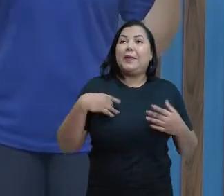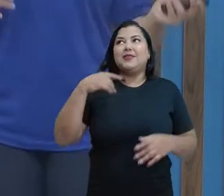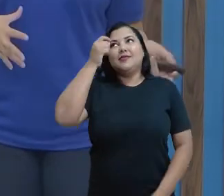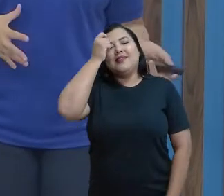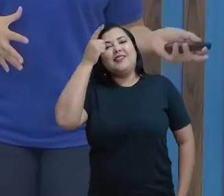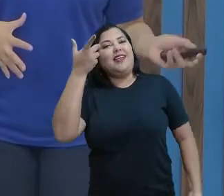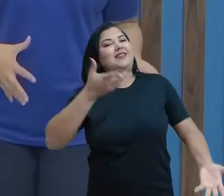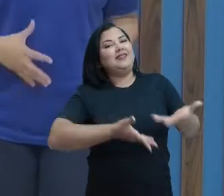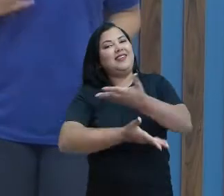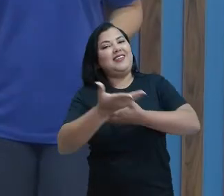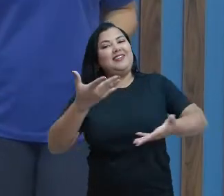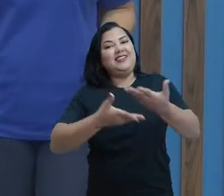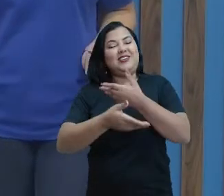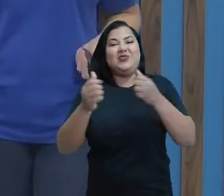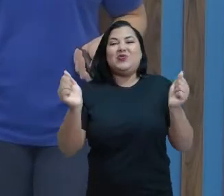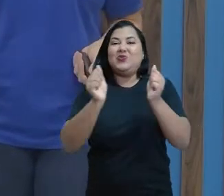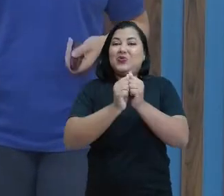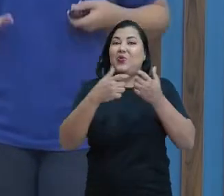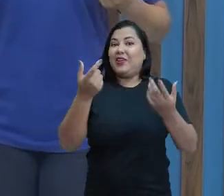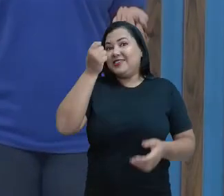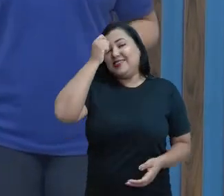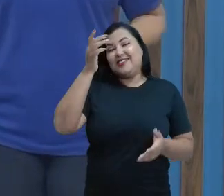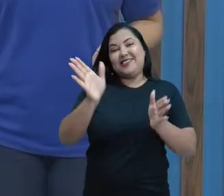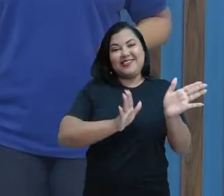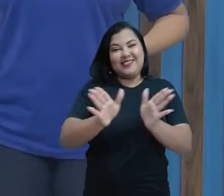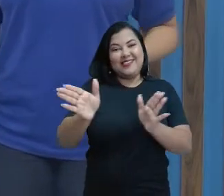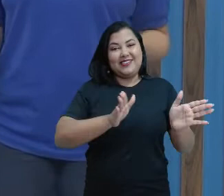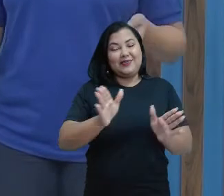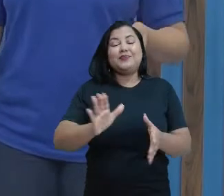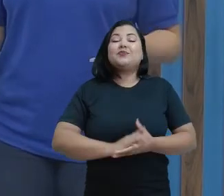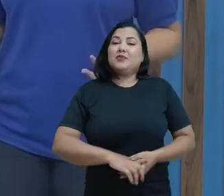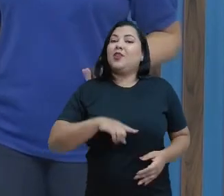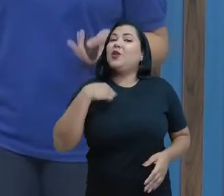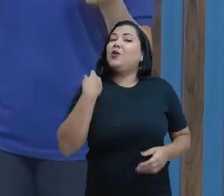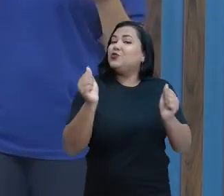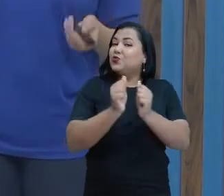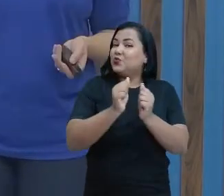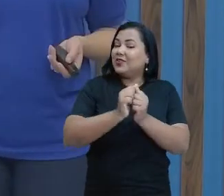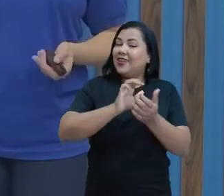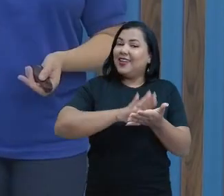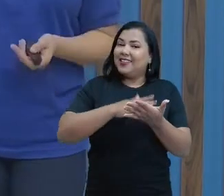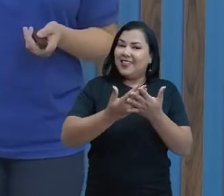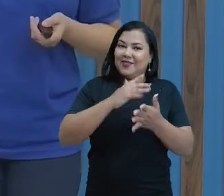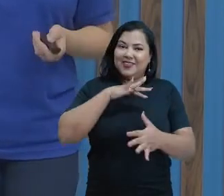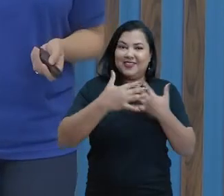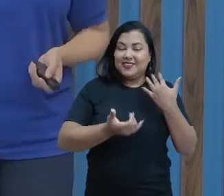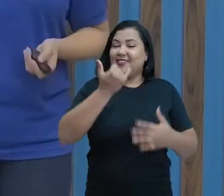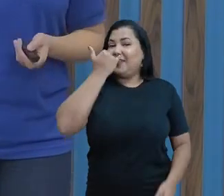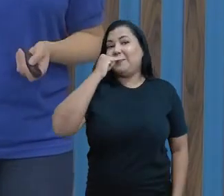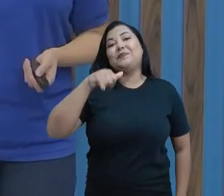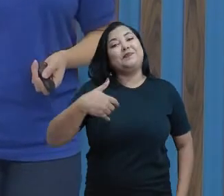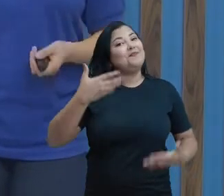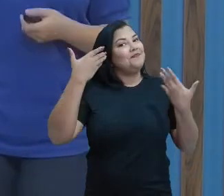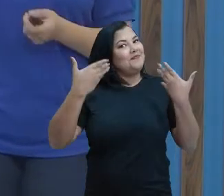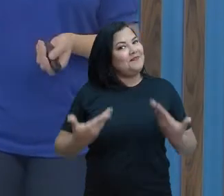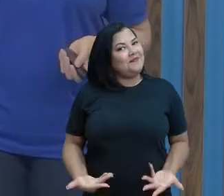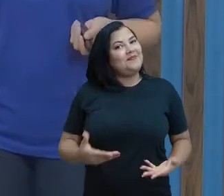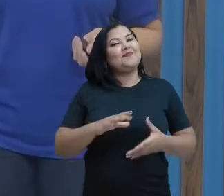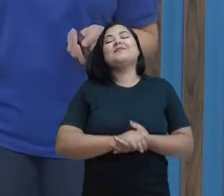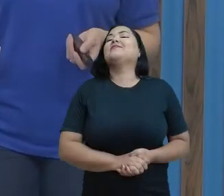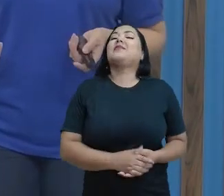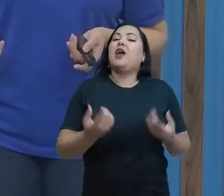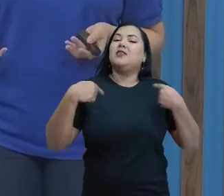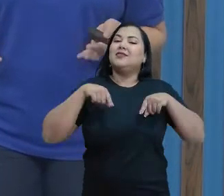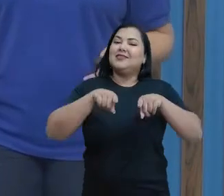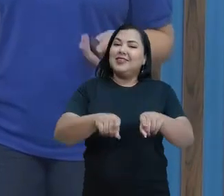de interatividade, juntando com a ideia de acessibilidade, a gente tem aqui a Jéssica fazendo a tradução simultânea para a língua